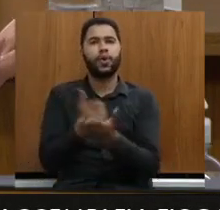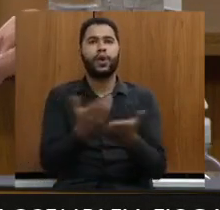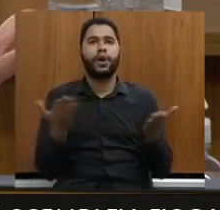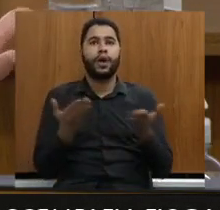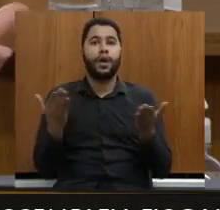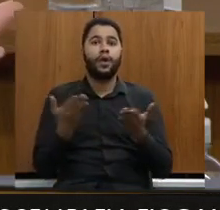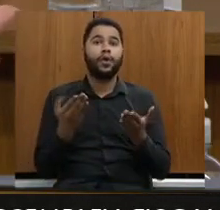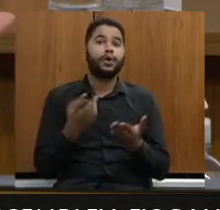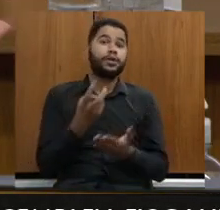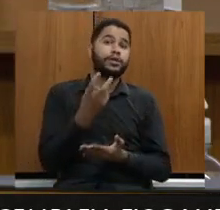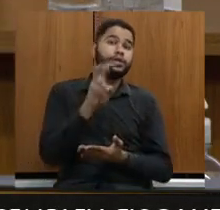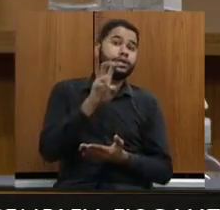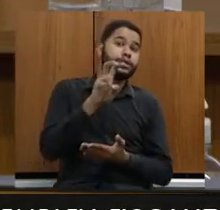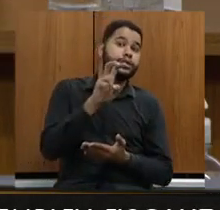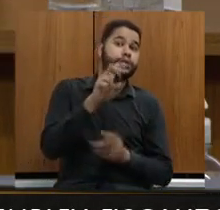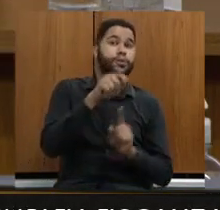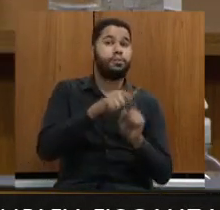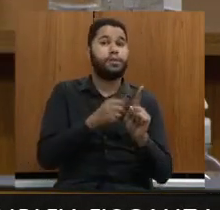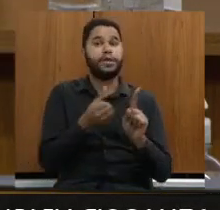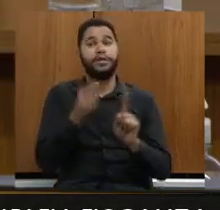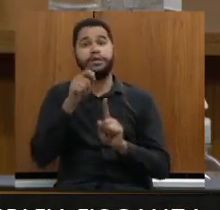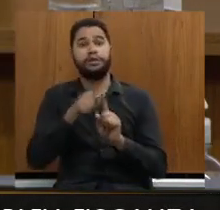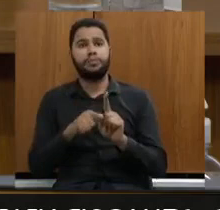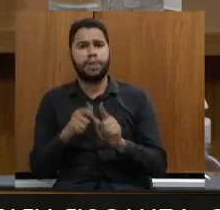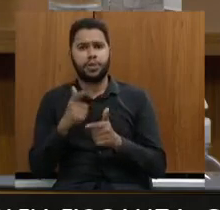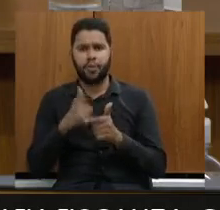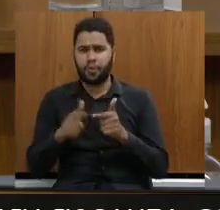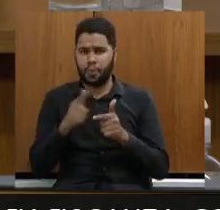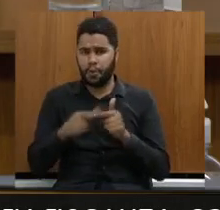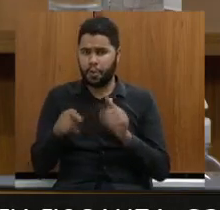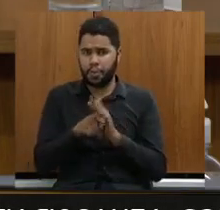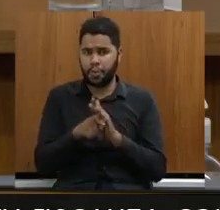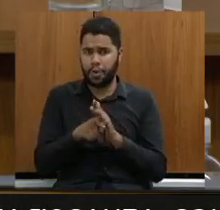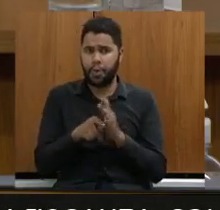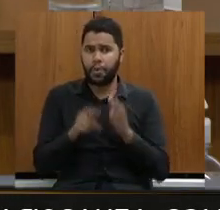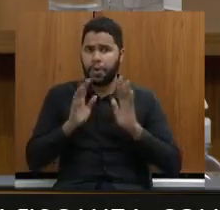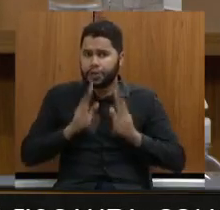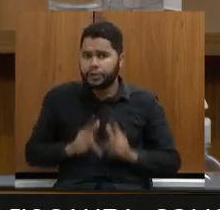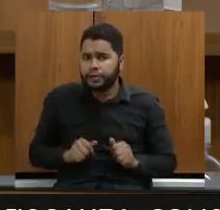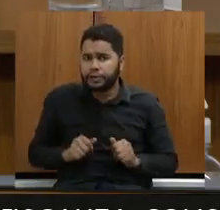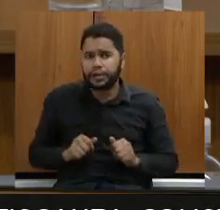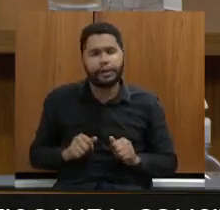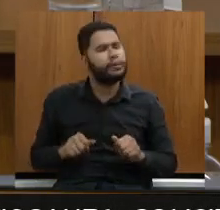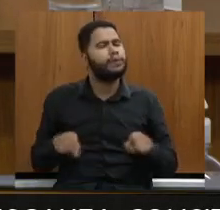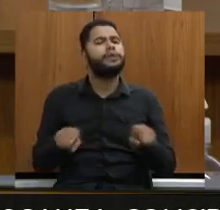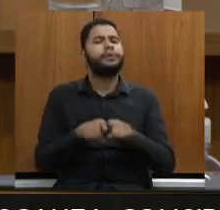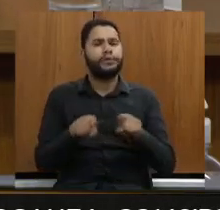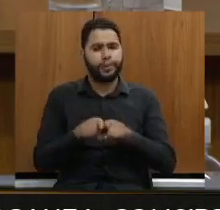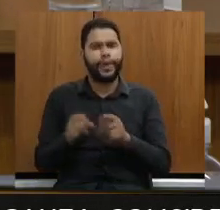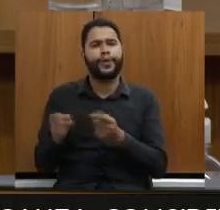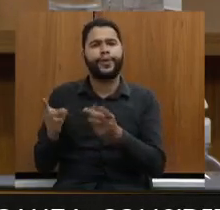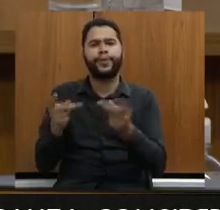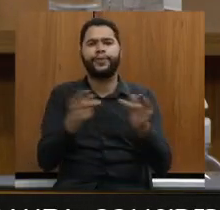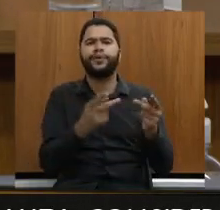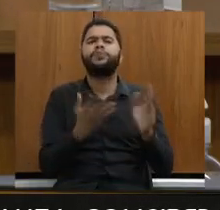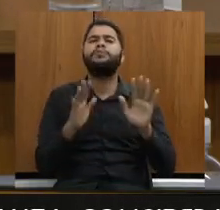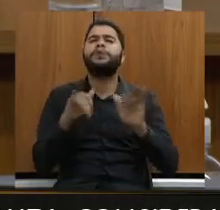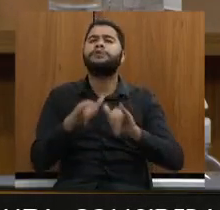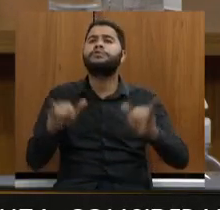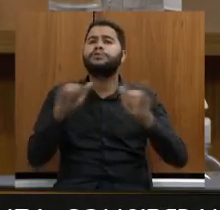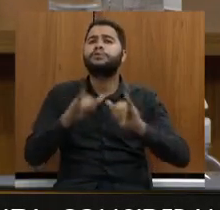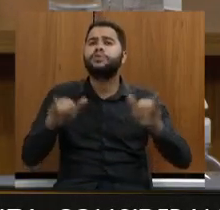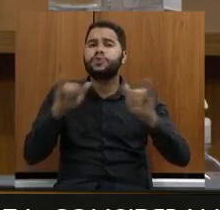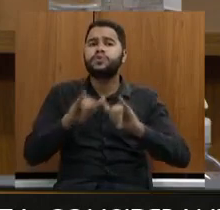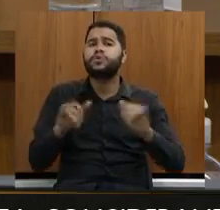demorando aí cinco seis meses é o problema é que não é mais pizza militar que é um problema realmente comercial agora que notícia